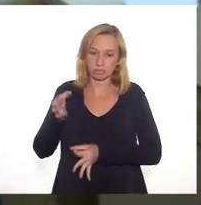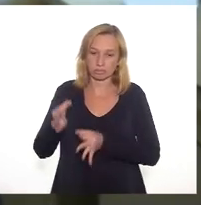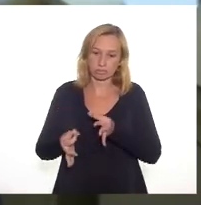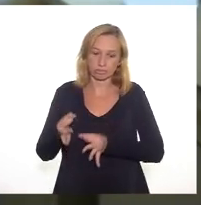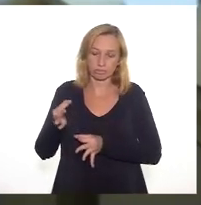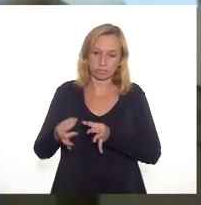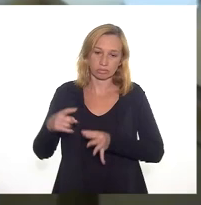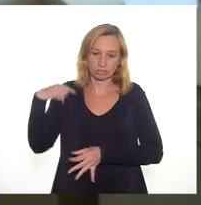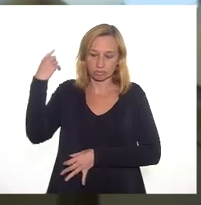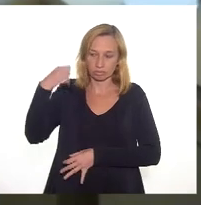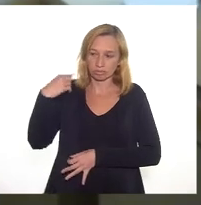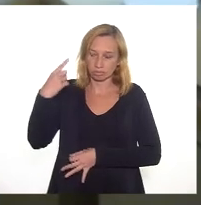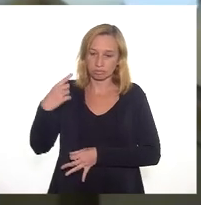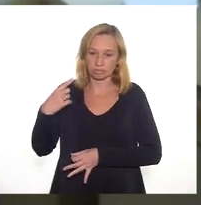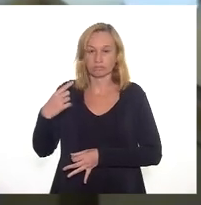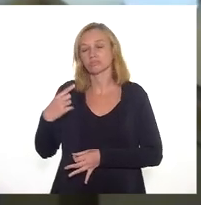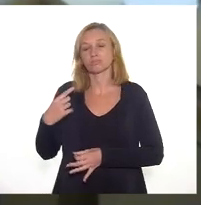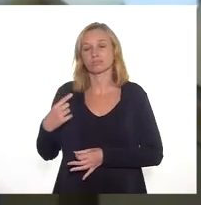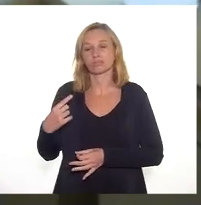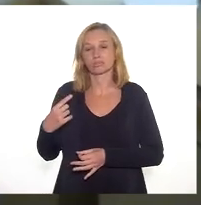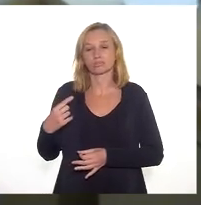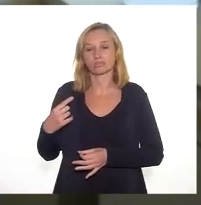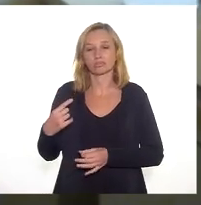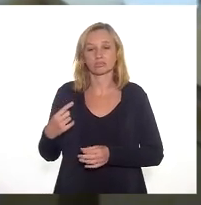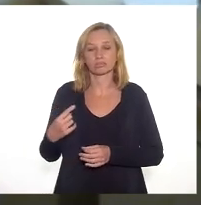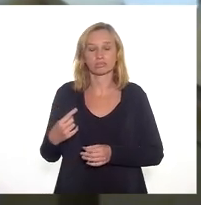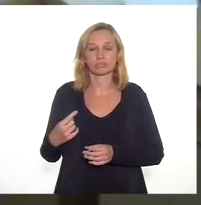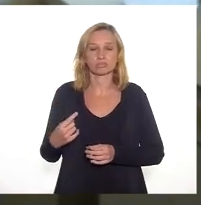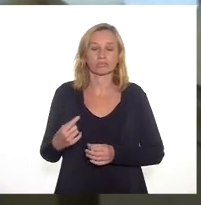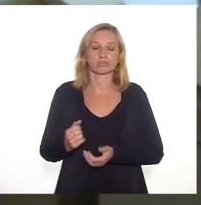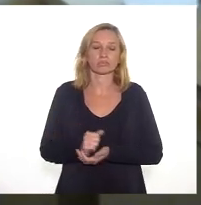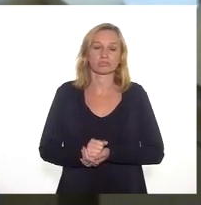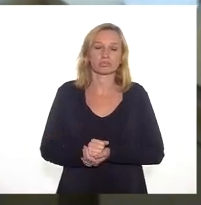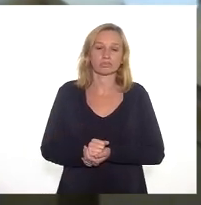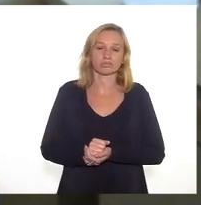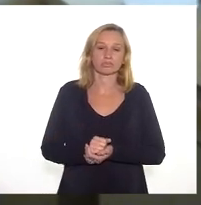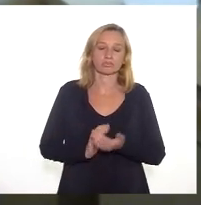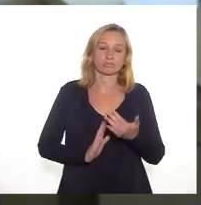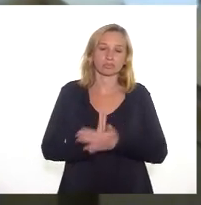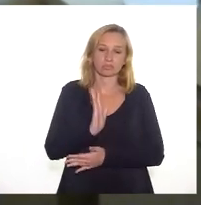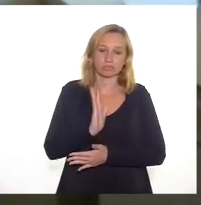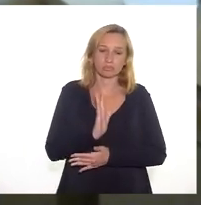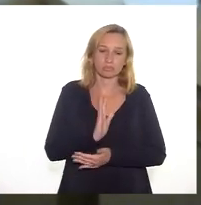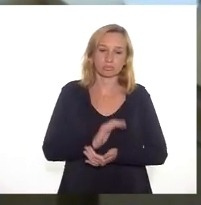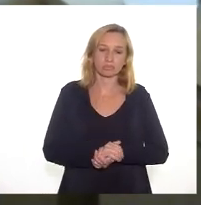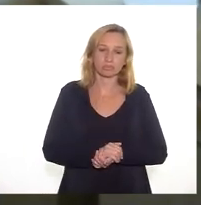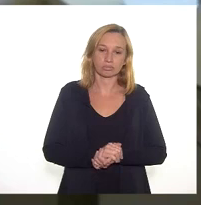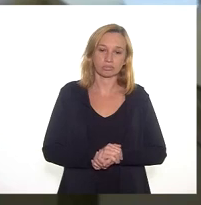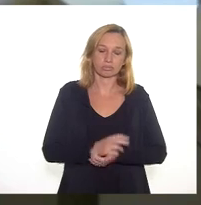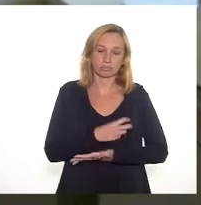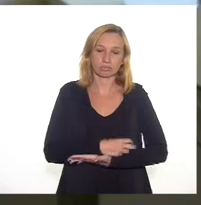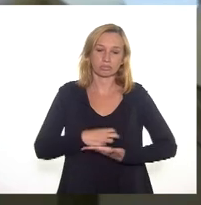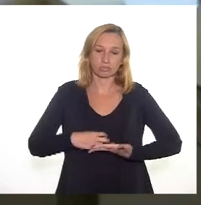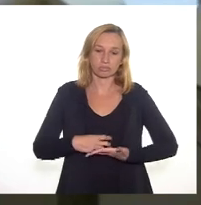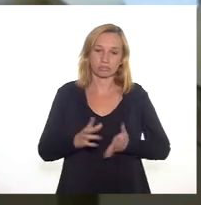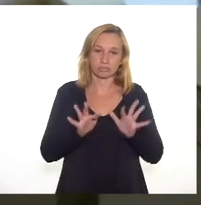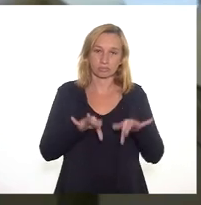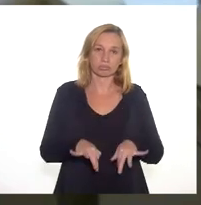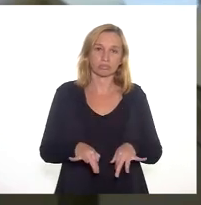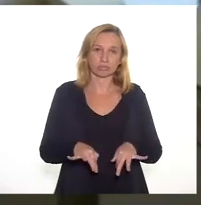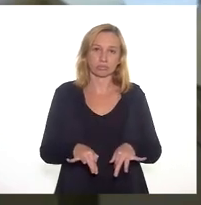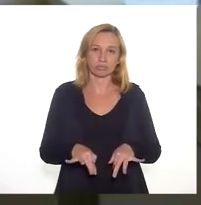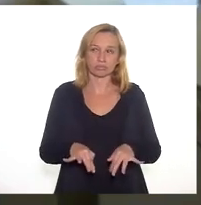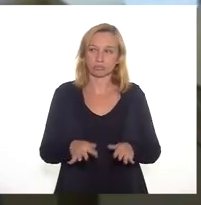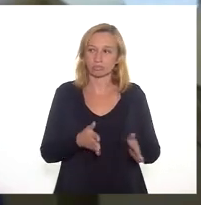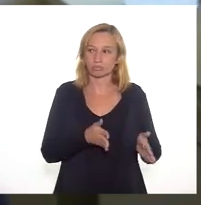juízes, aprovaram o pedido de impeachment e encerrou-se esse episódio que